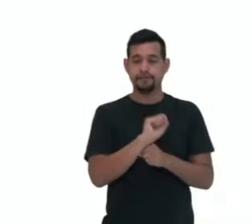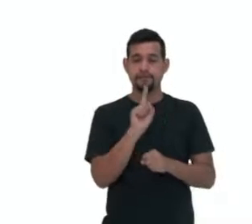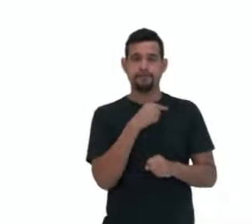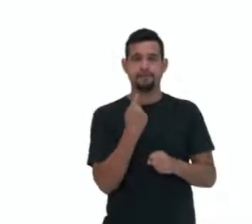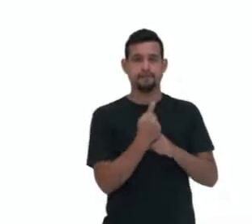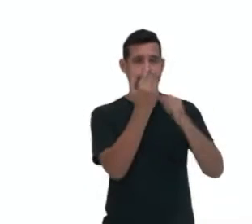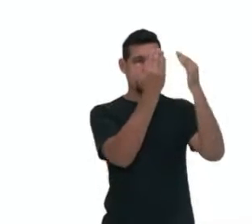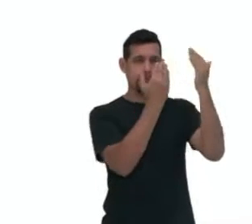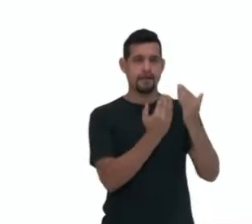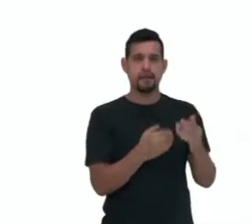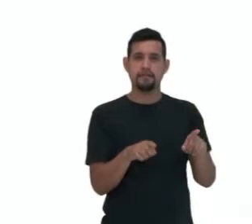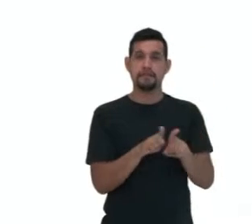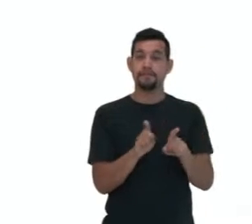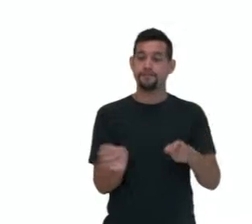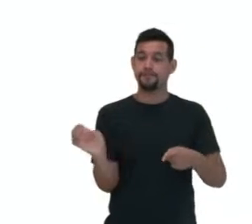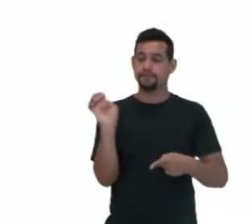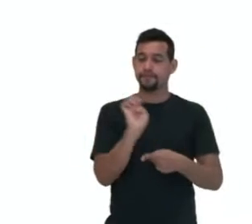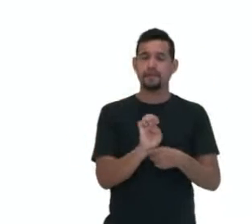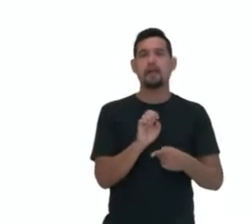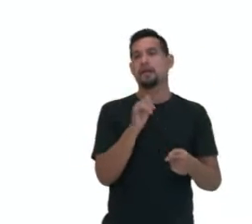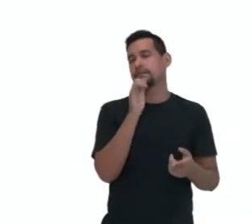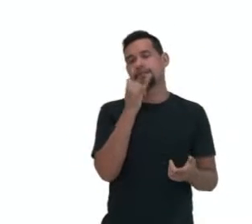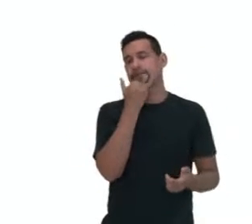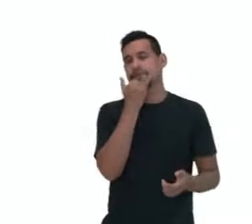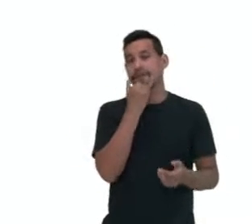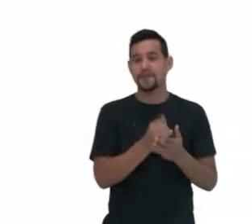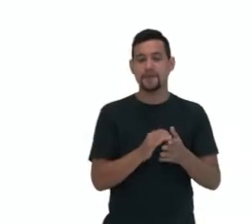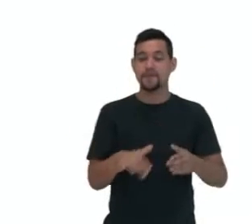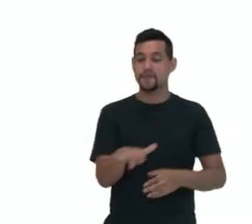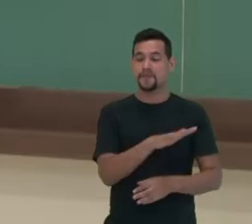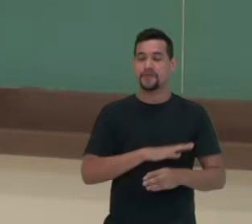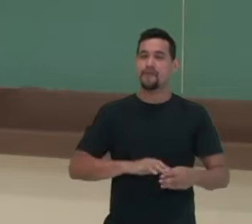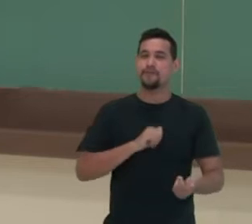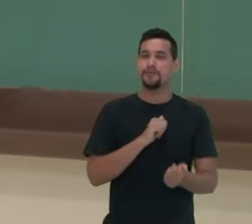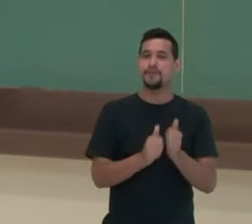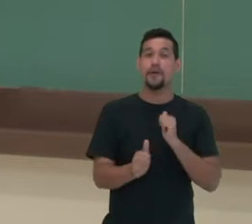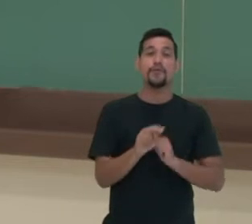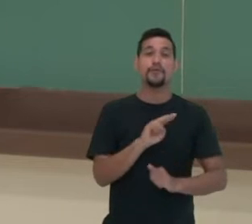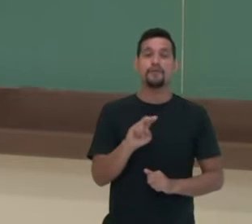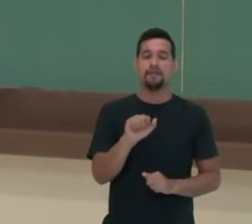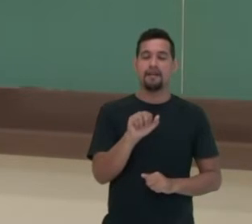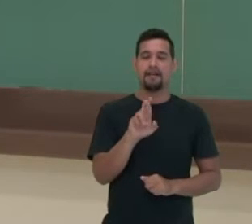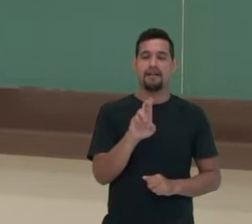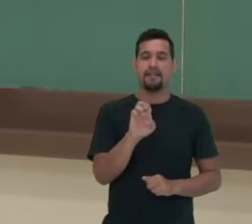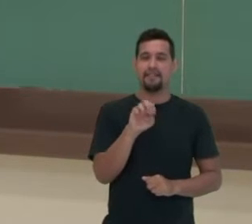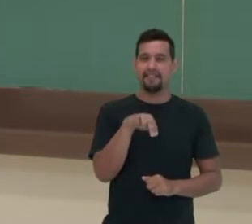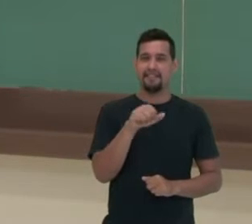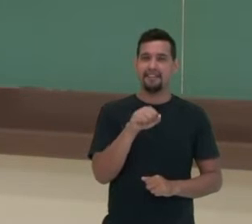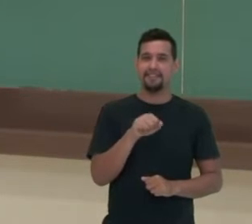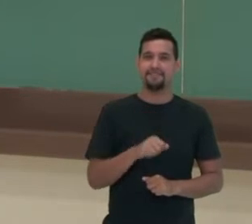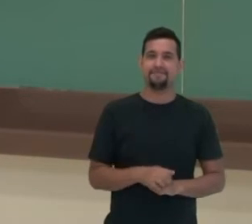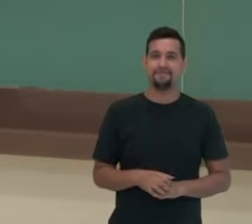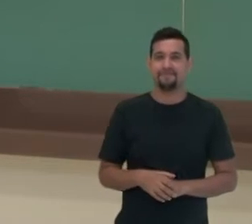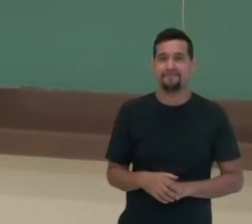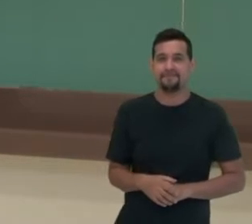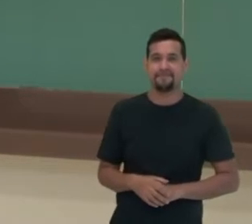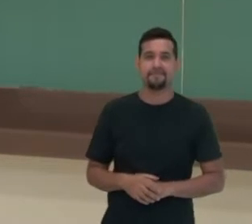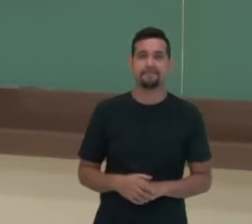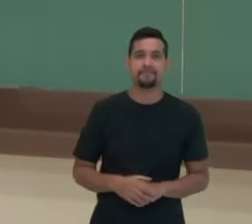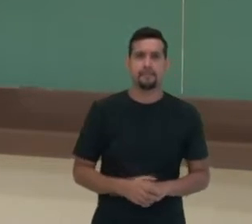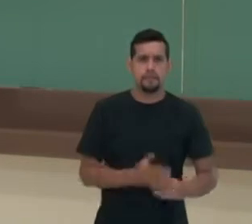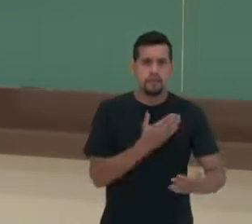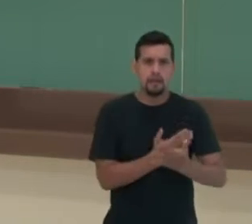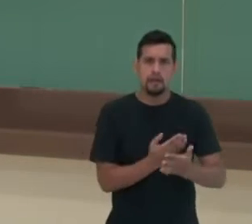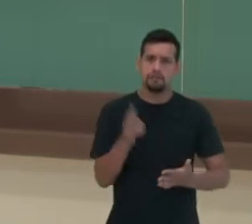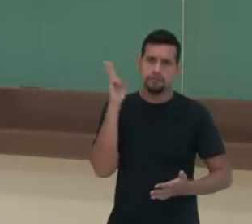compararmos, inclusive, com os estádios de futebol, que recebem essa denominação de arena, inclusive. Olha de onde vem. Estudar a